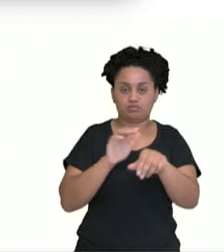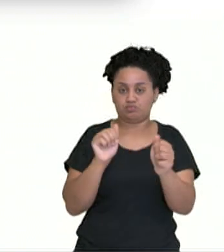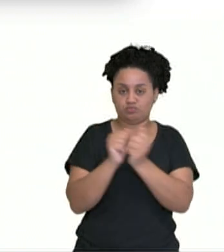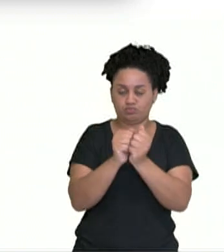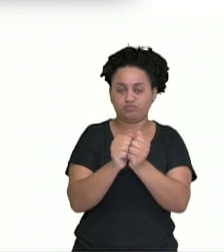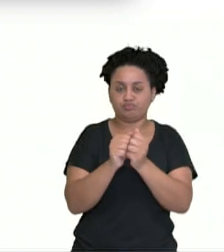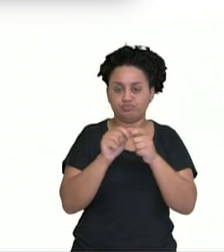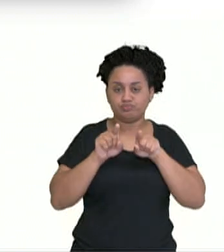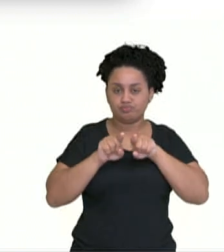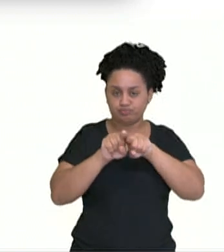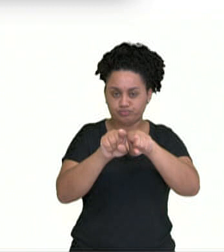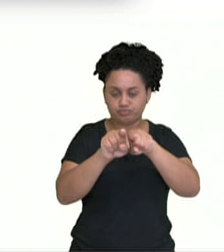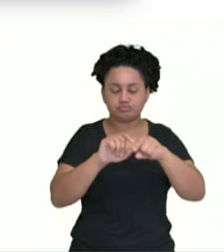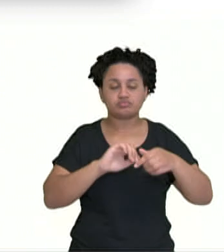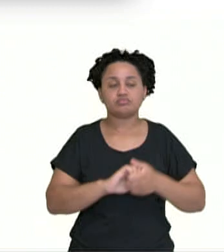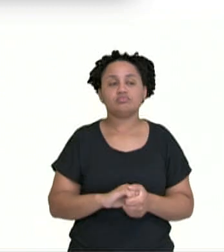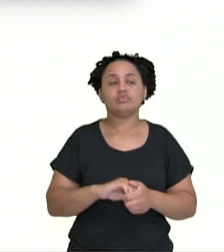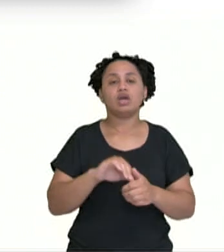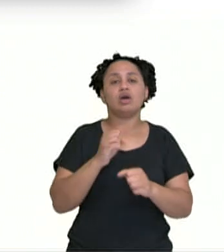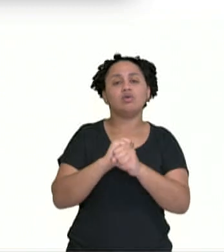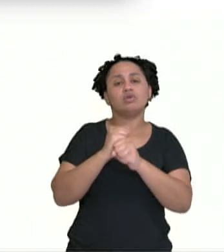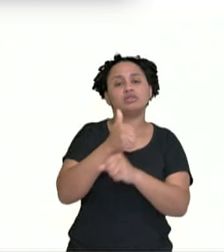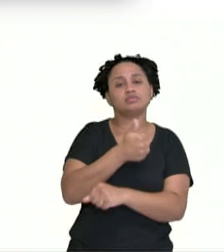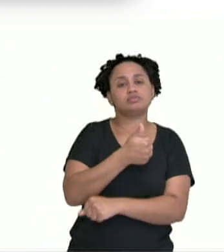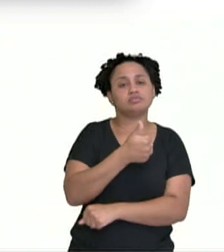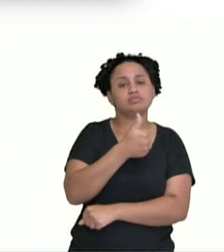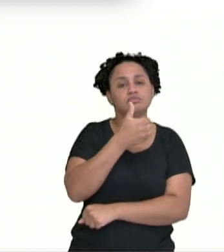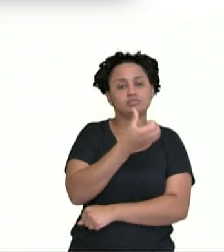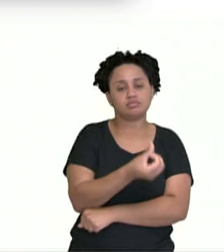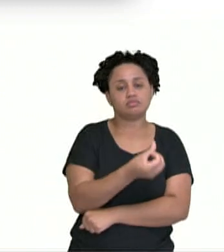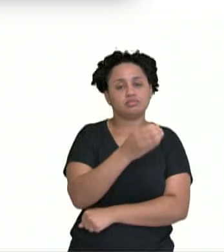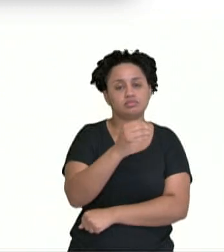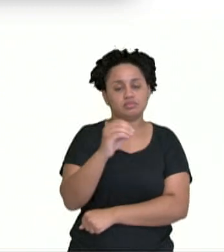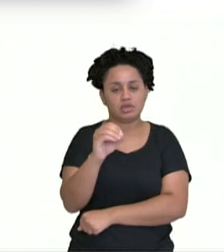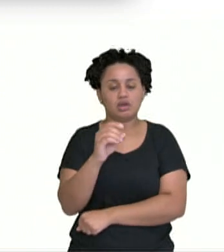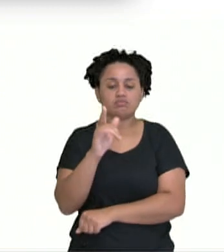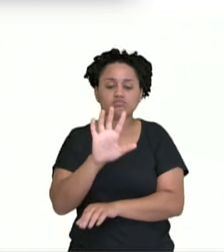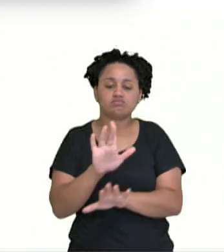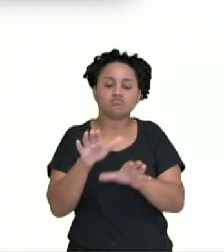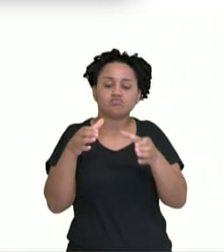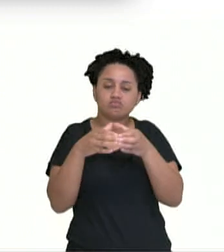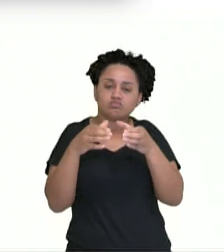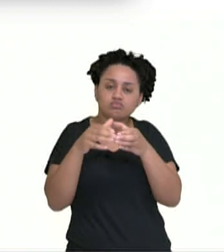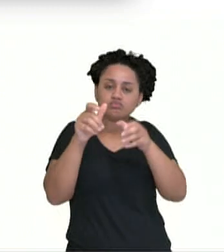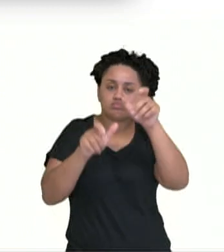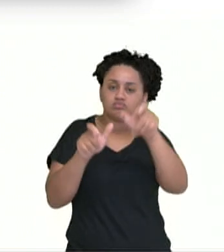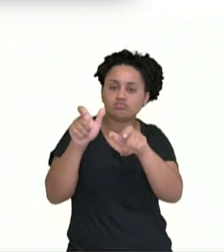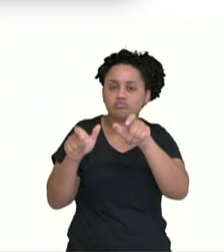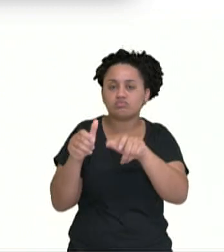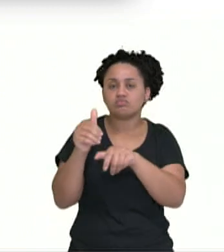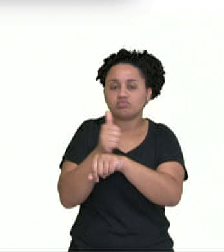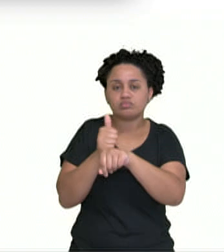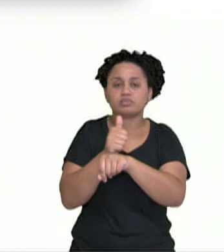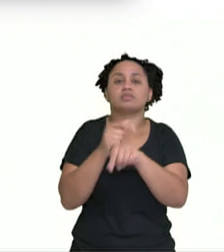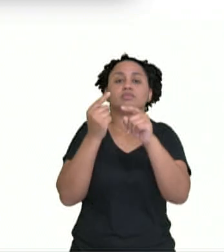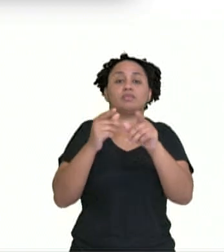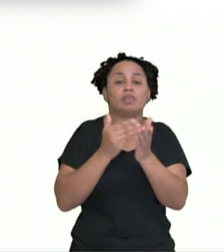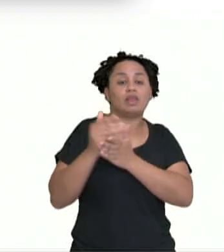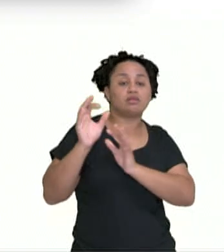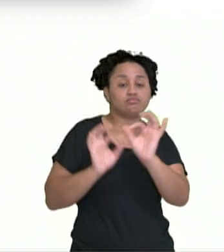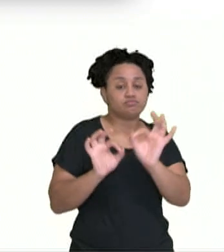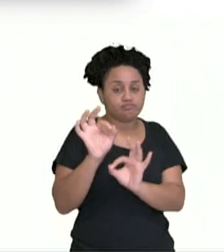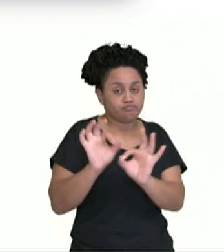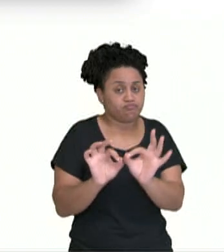Lá por volta de 1600, quando esses grupos começam a se organizar, esses músicos começam a se organizar,